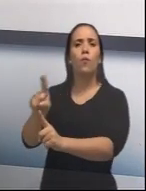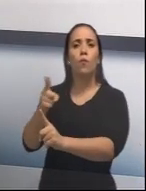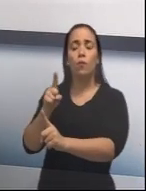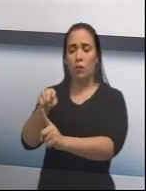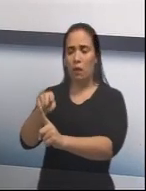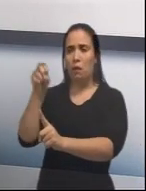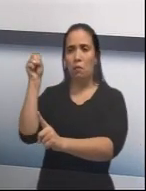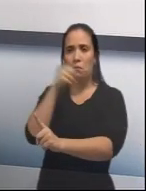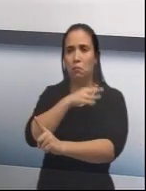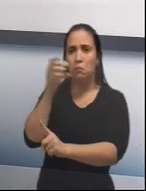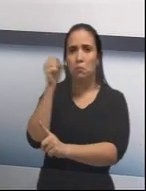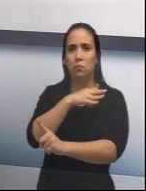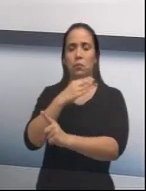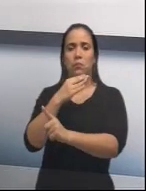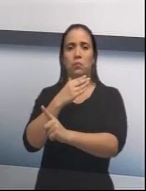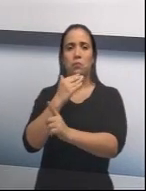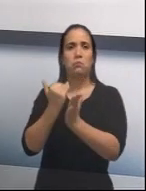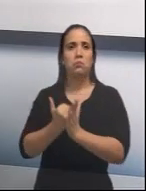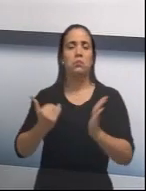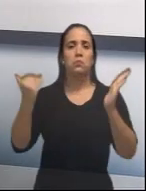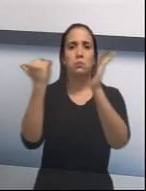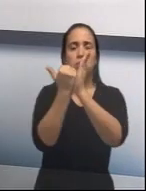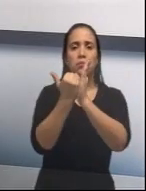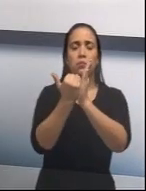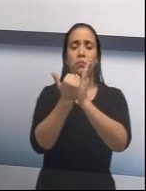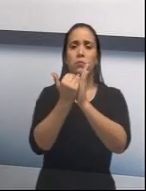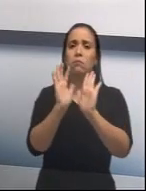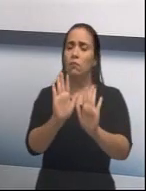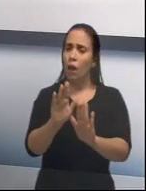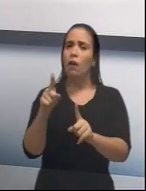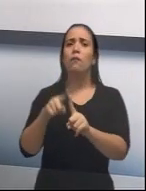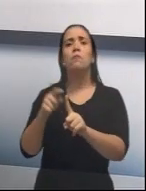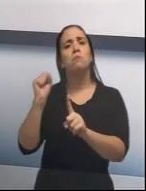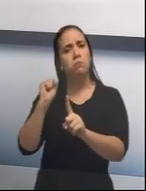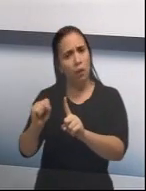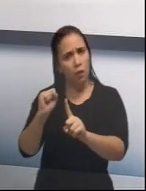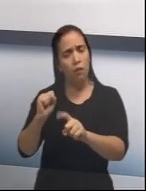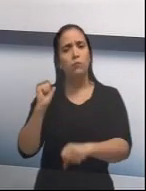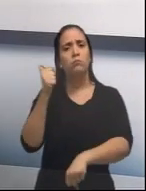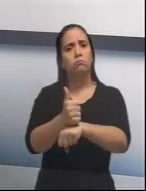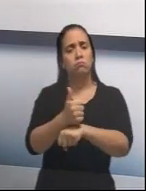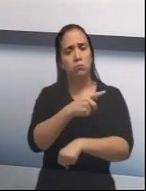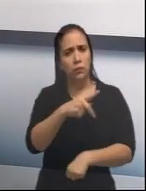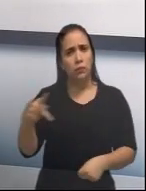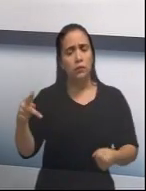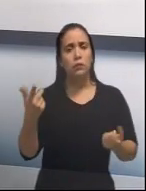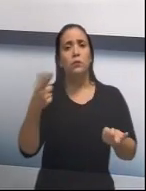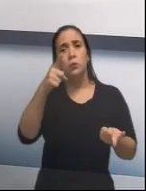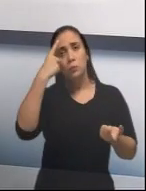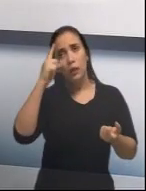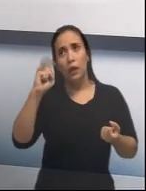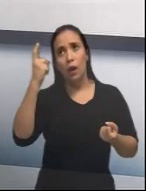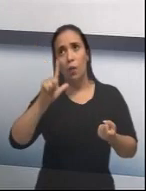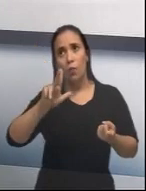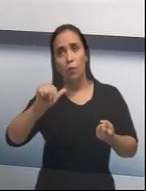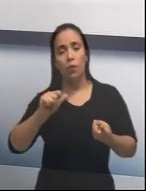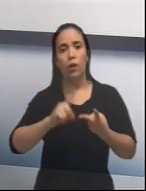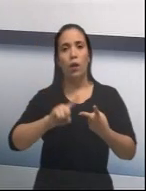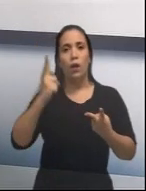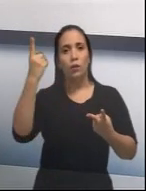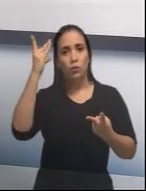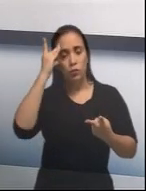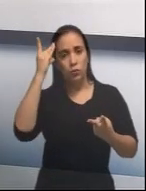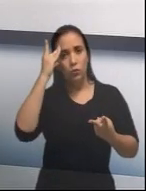ser grosso, estourado, como se isso pudesse impedir alguém de fazer um bom governo. Basta pensar em Lula, em Dilma, suas